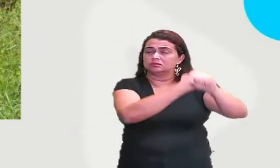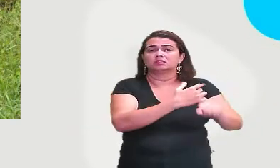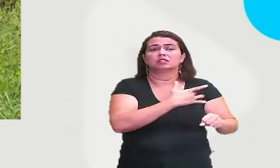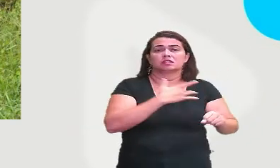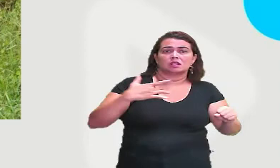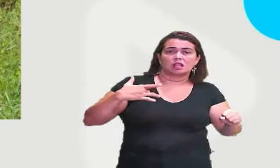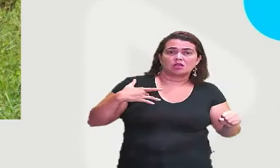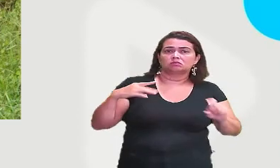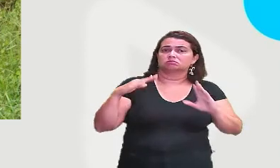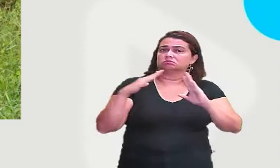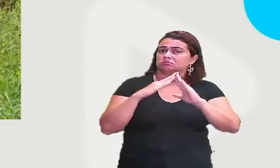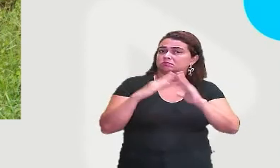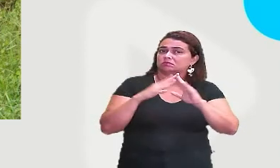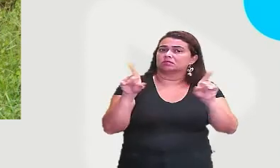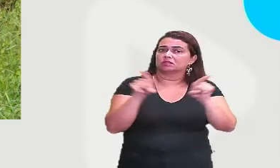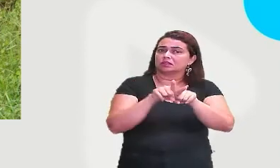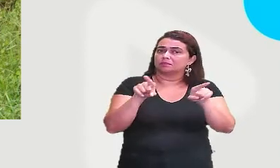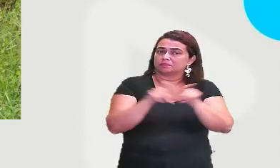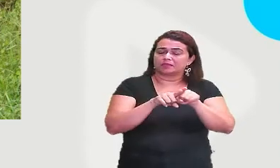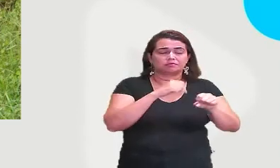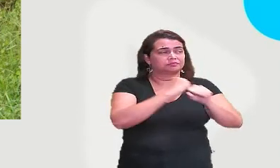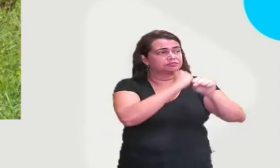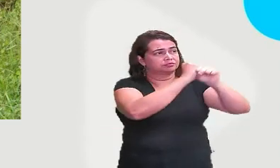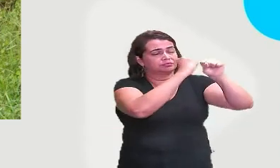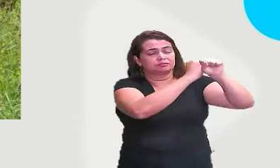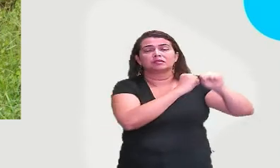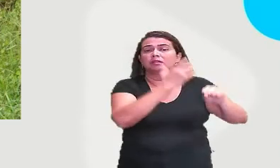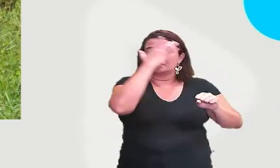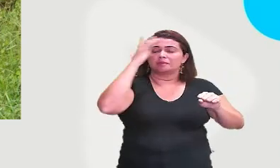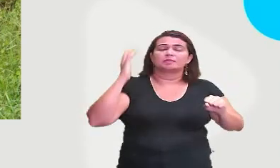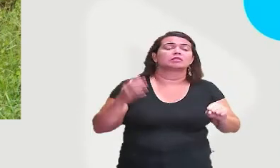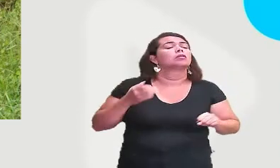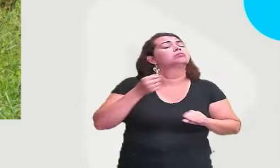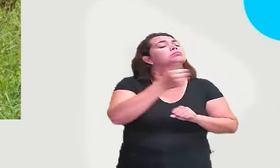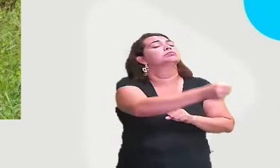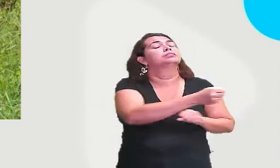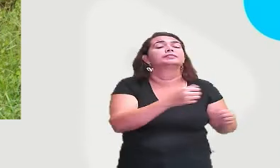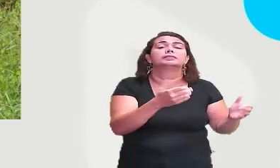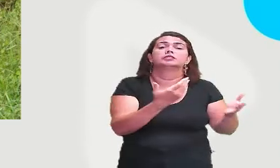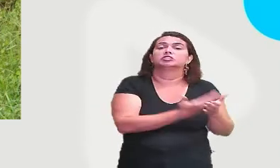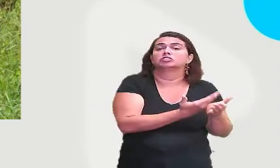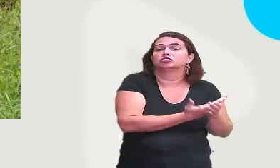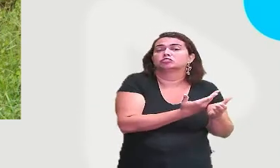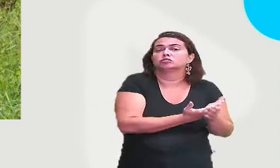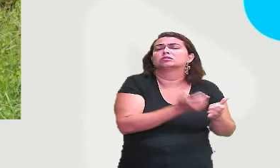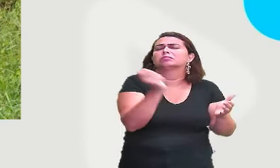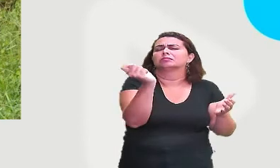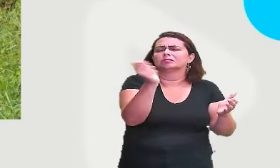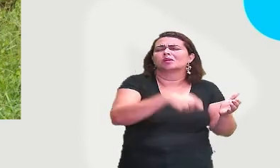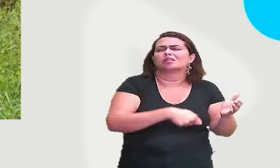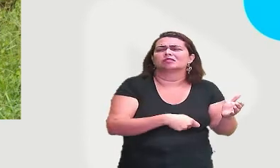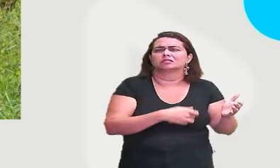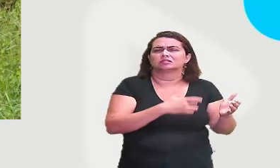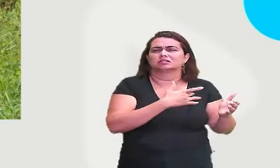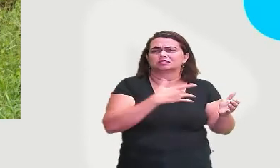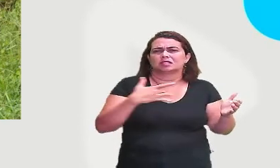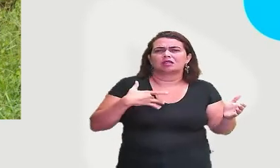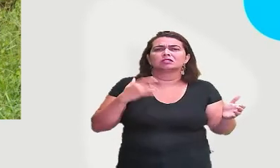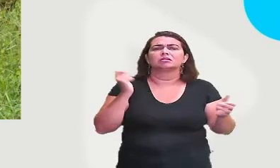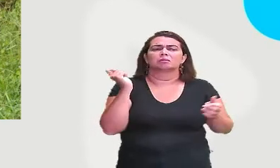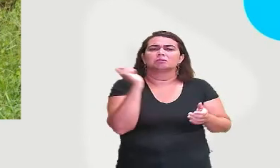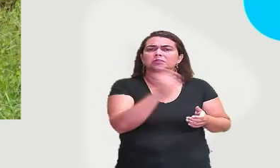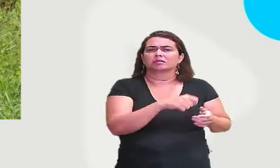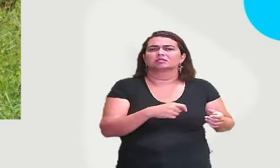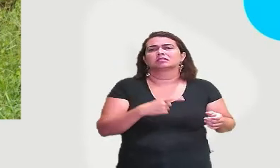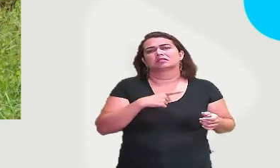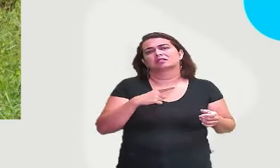das zonas urbanas e rurais também, tá certo? Então, hoje a zona rural também é beneficiada com algumas políticas públicas,